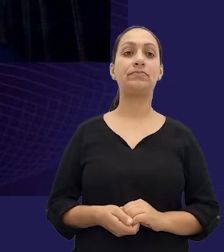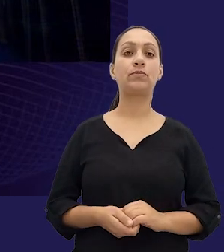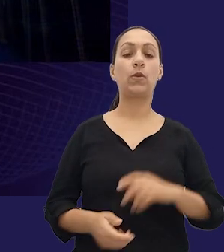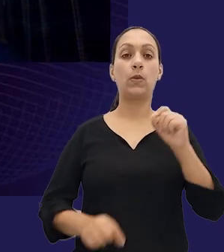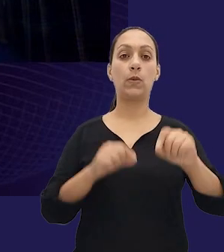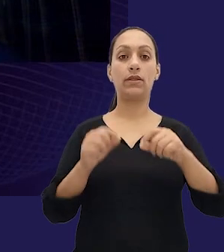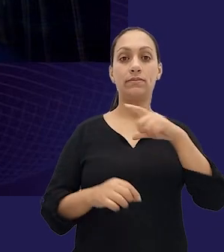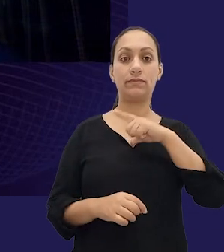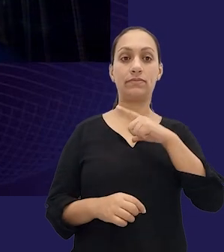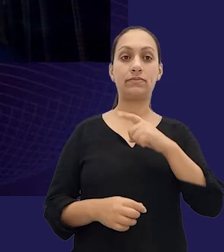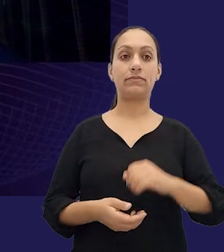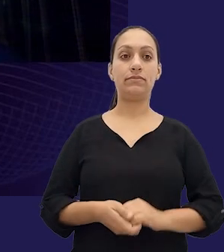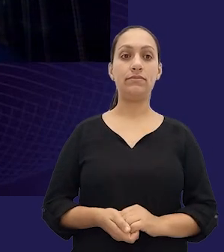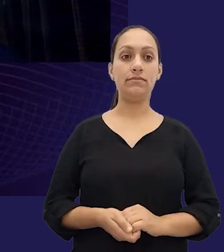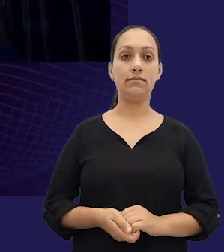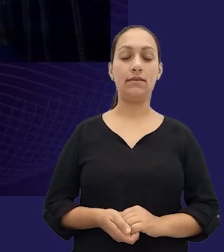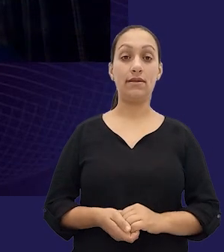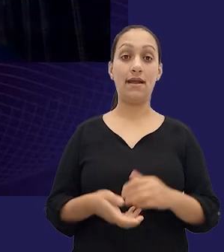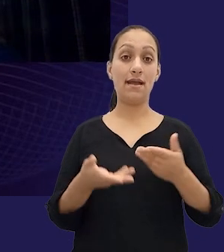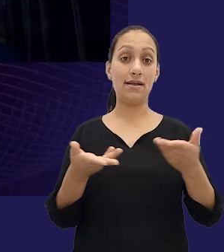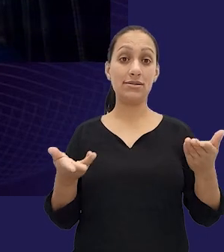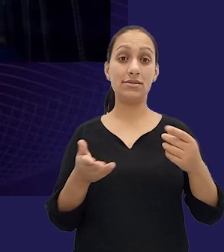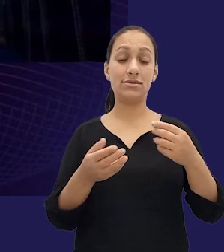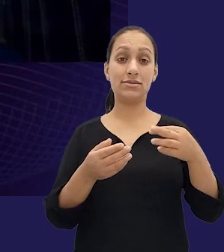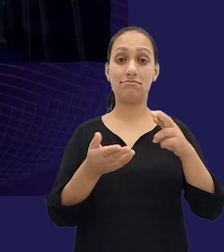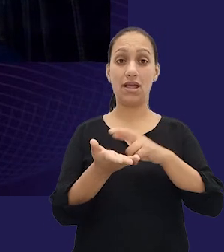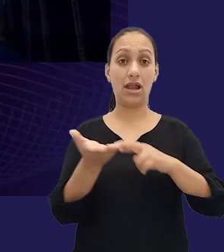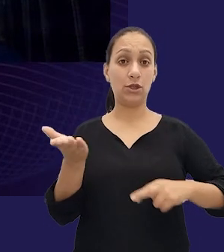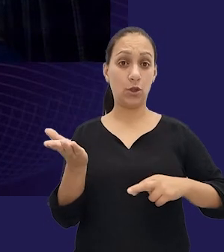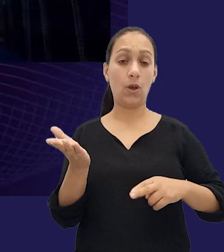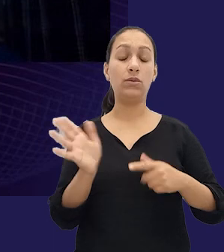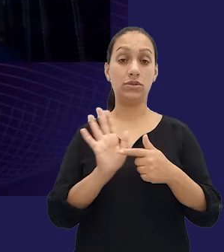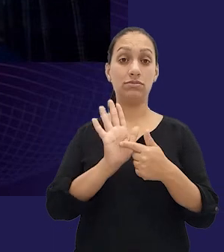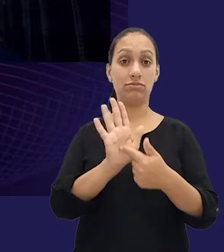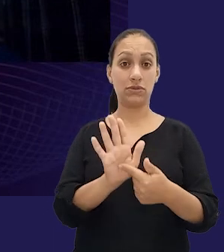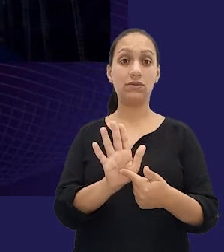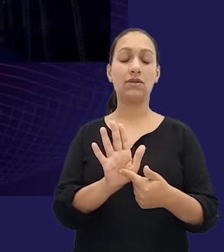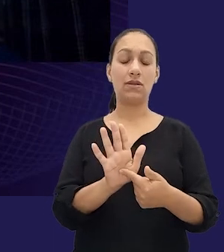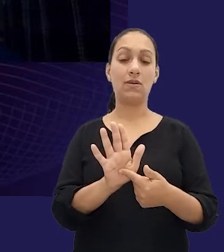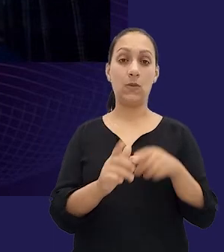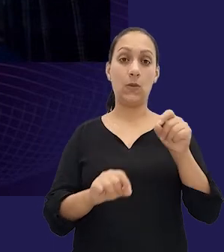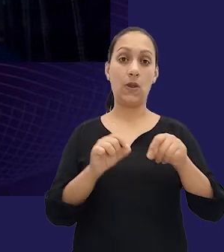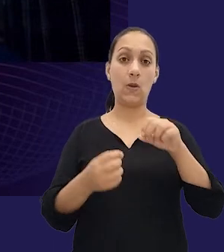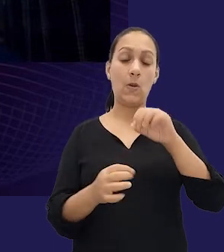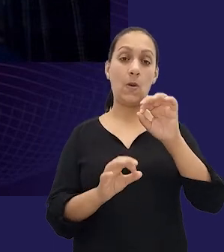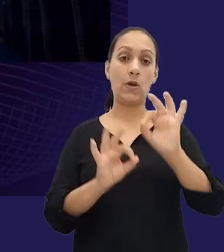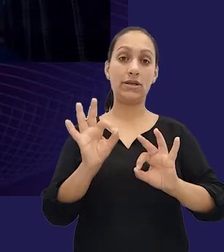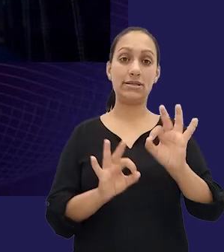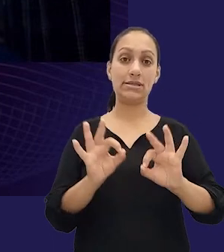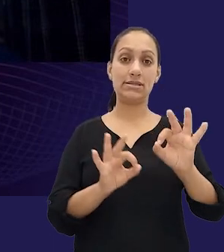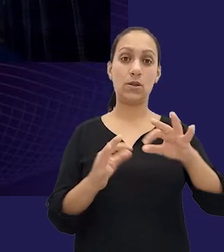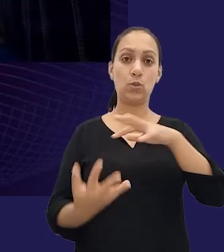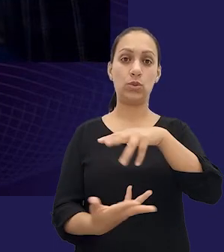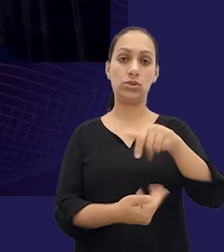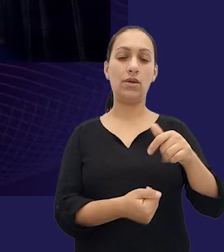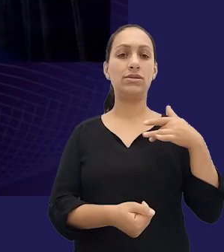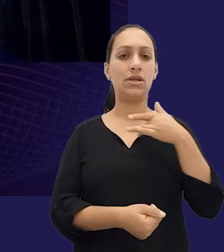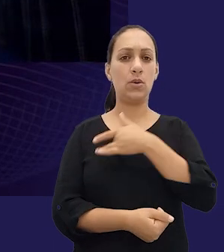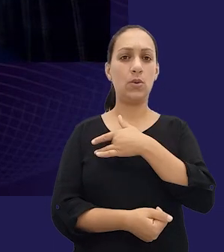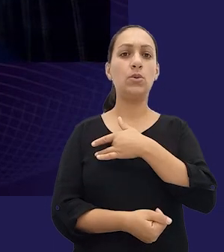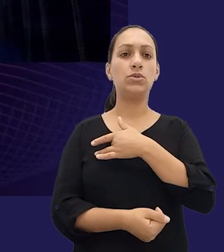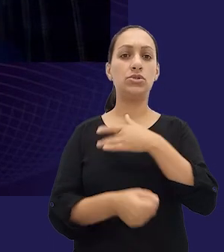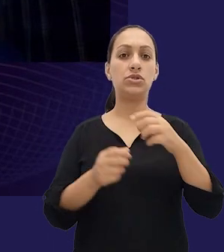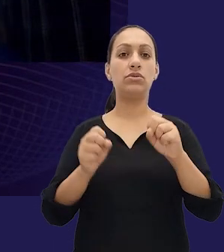nós temos são esses relatórios, né, que a Organização Mundial da Saúde aí